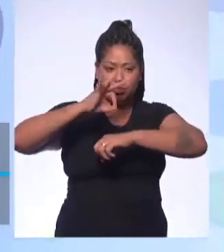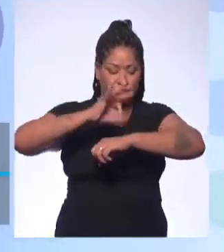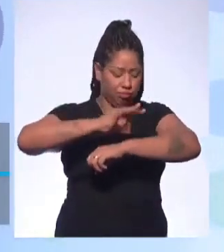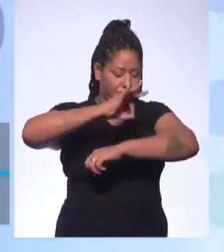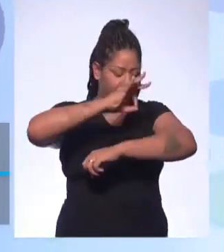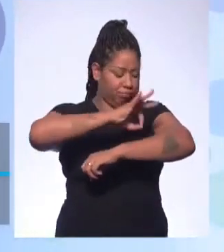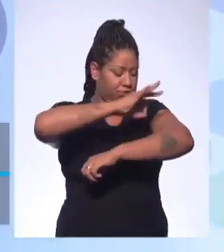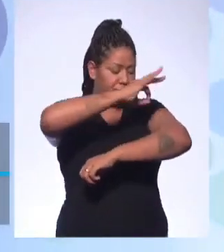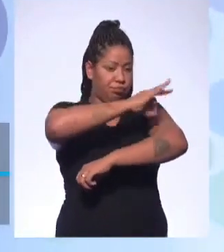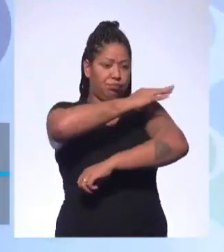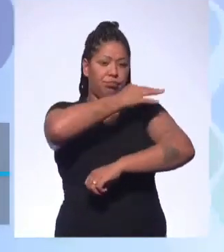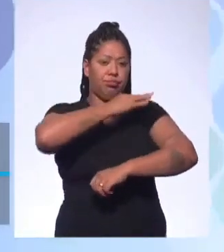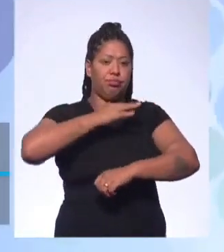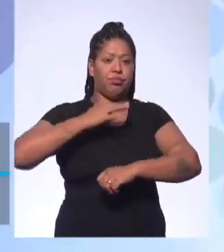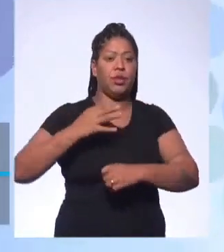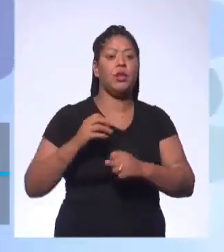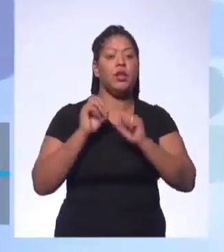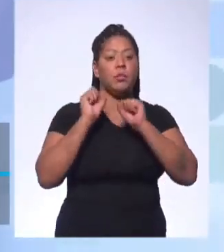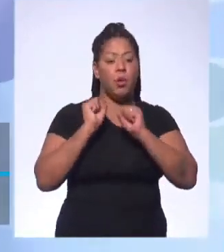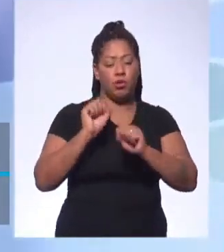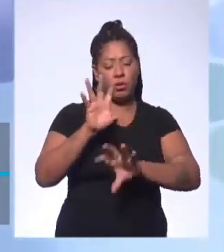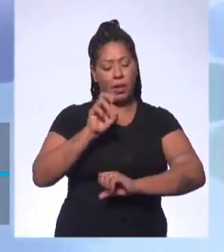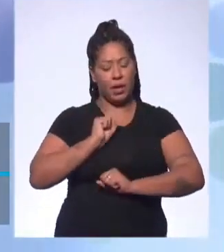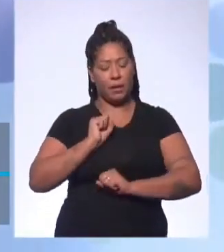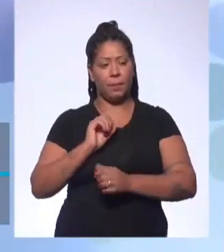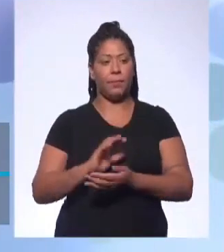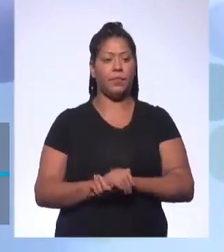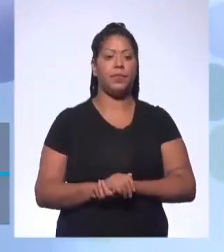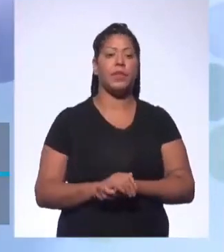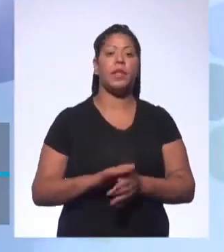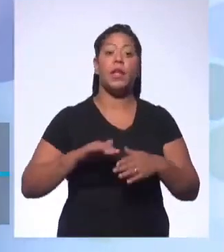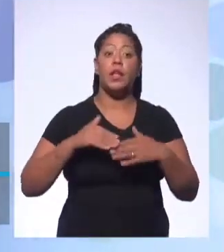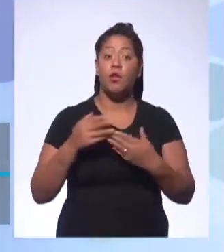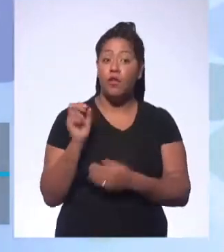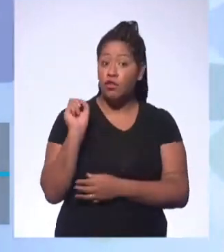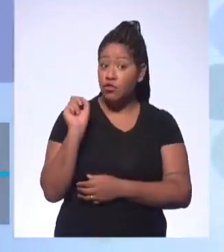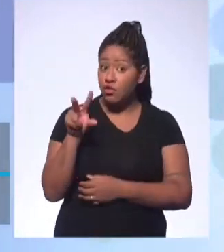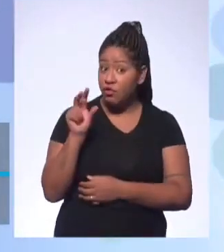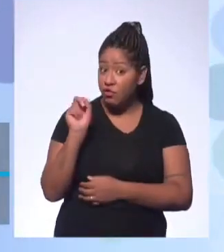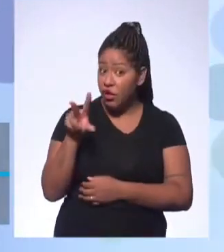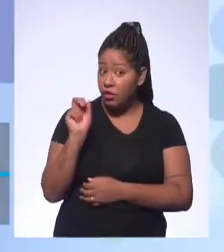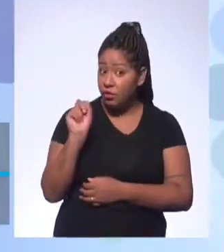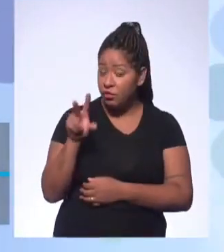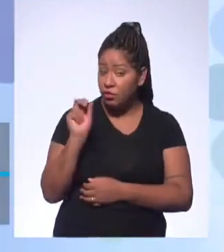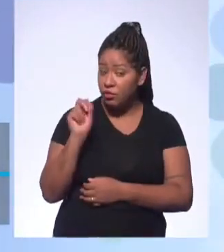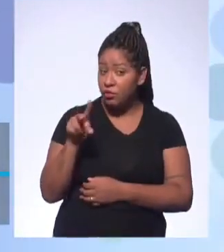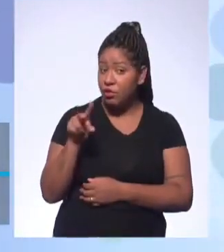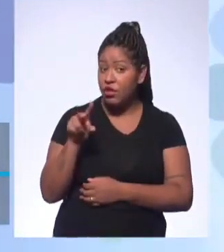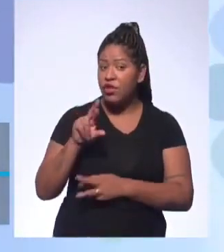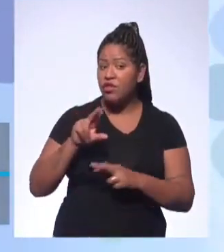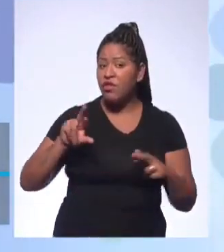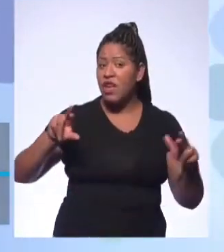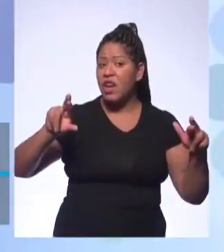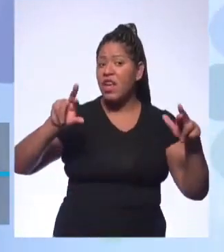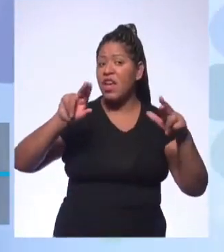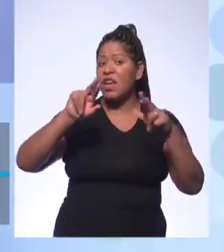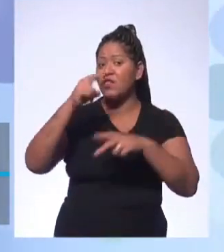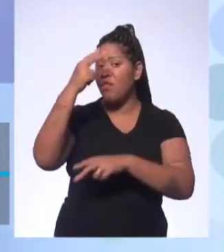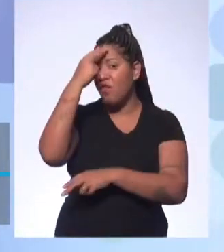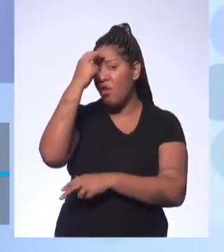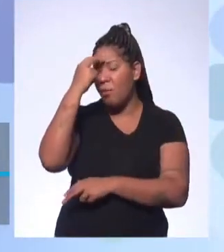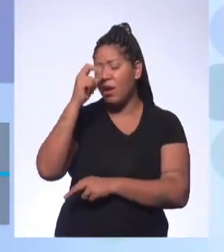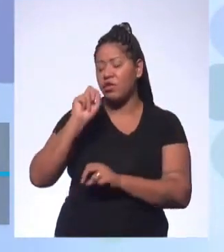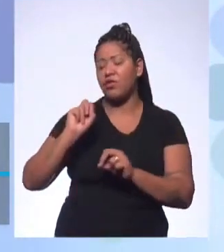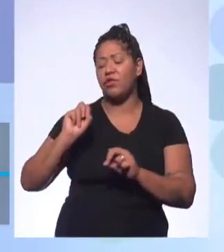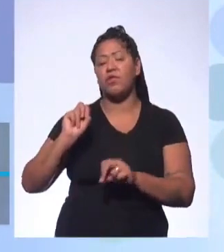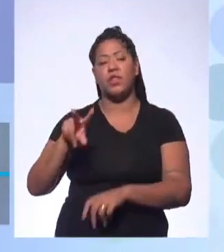bem? Muito bem. E aí, quando eu falo de vírus, a gente vai ter aí diferentes tipos de vírus, né? A gente vai ter